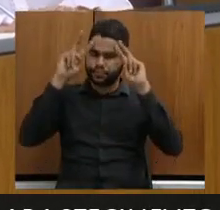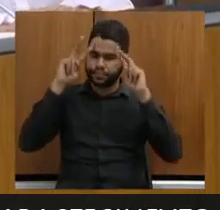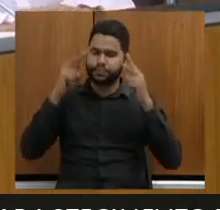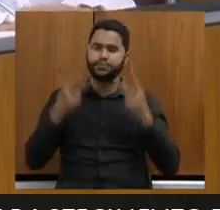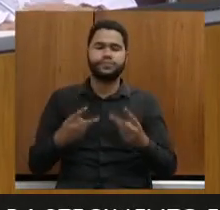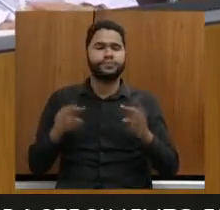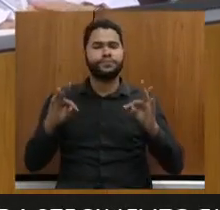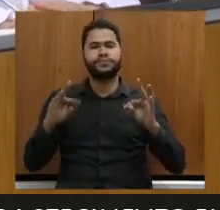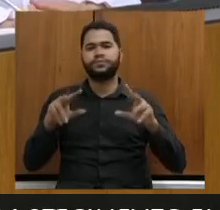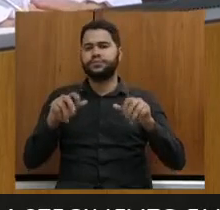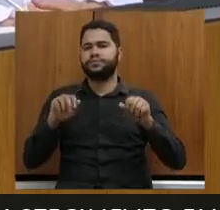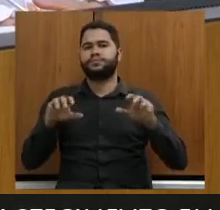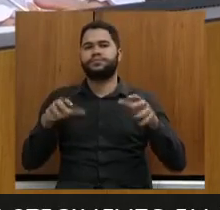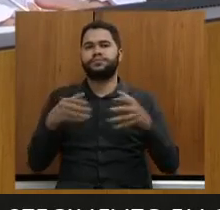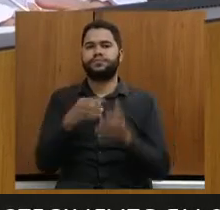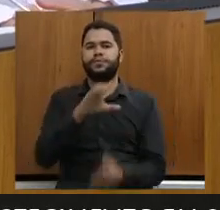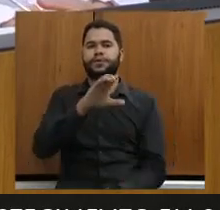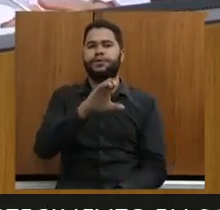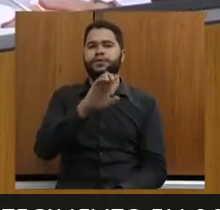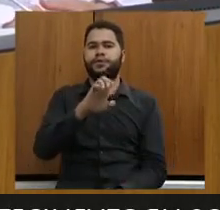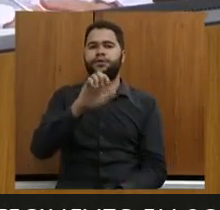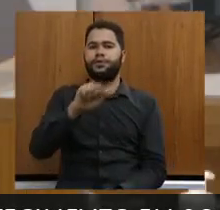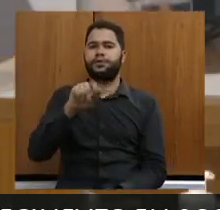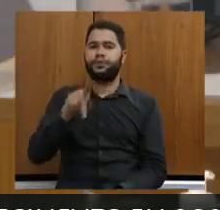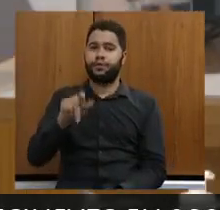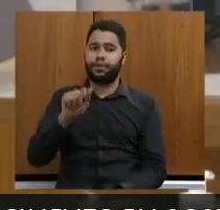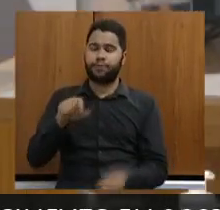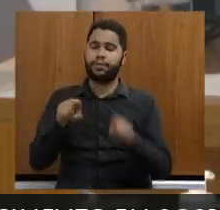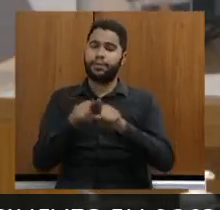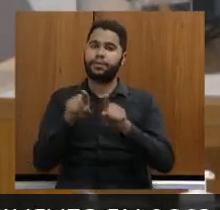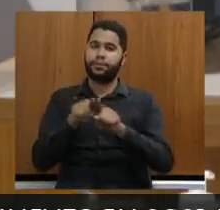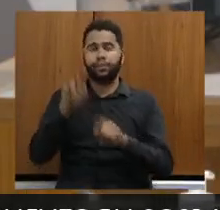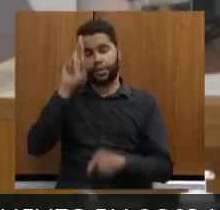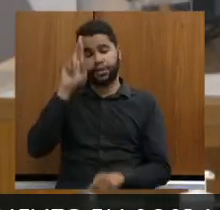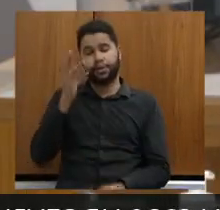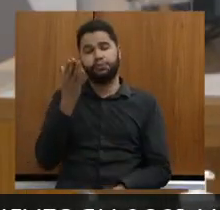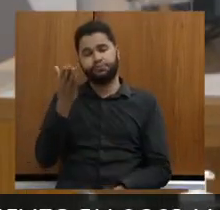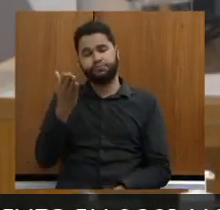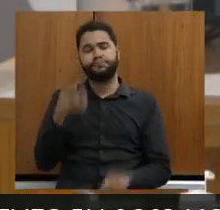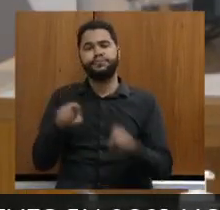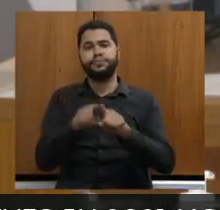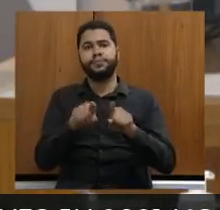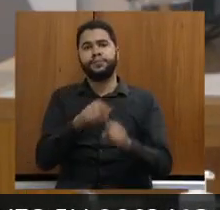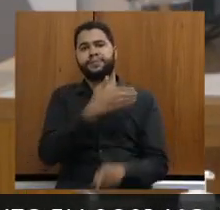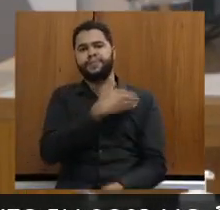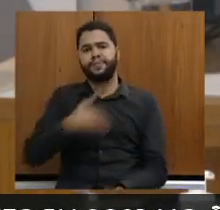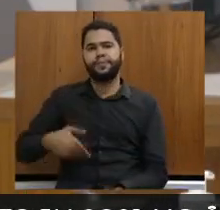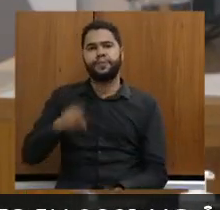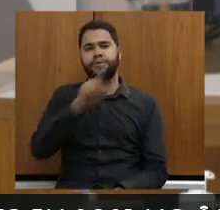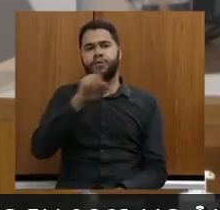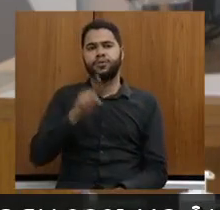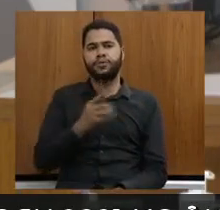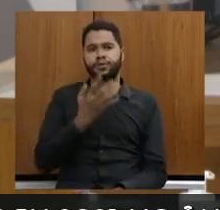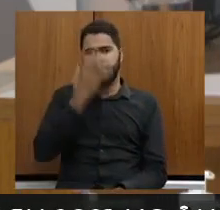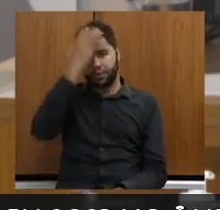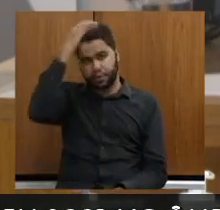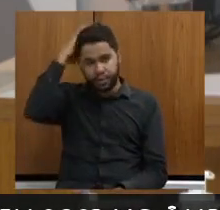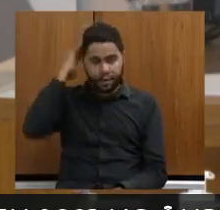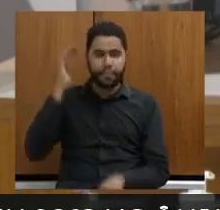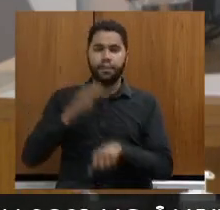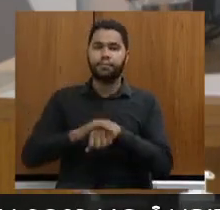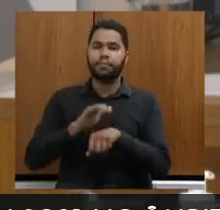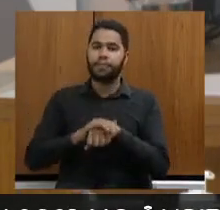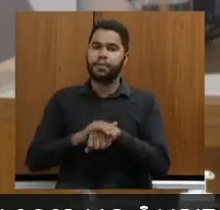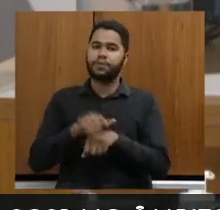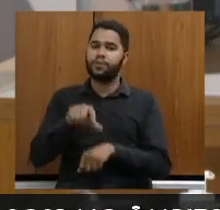reconhecimento de toda a equipe da seapa dirigida também pela senhora como também pelo Governador Romeu Zema pelas feliz e